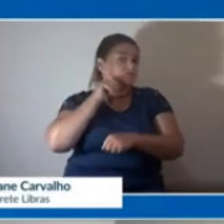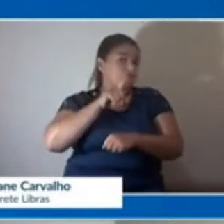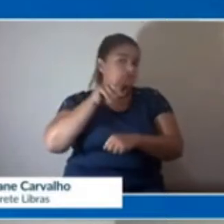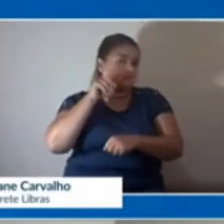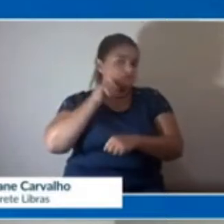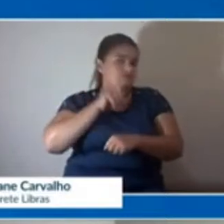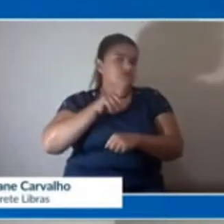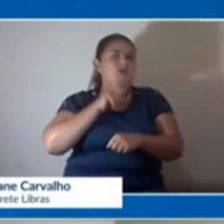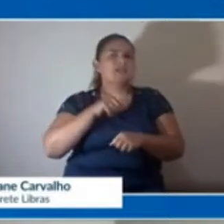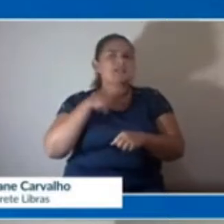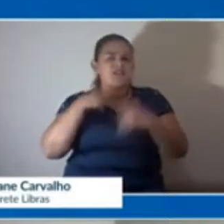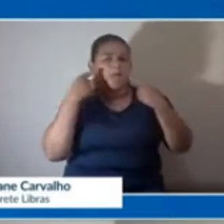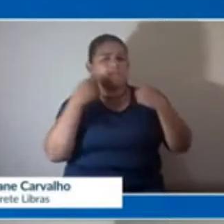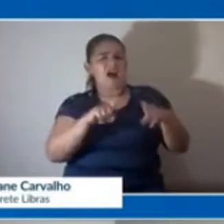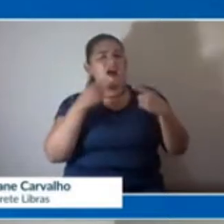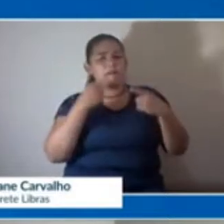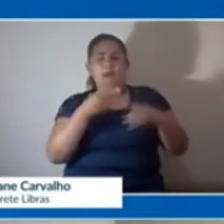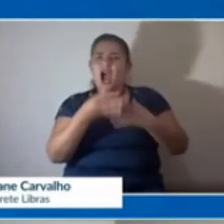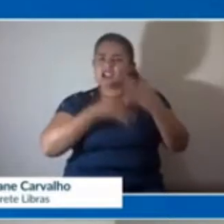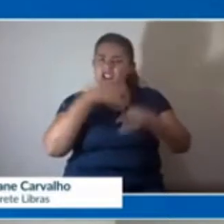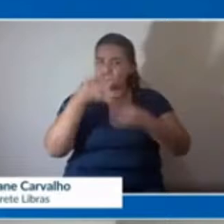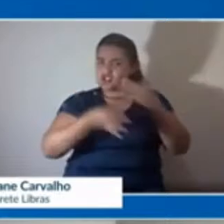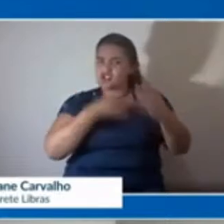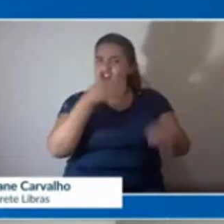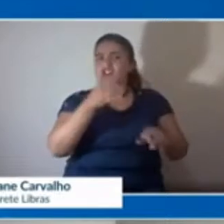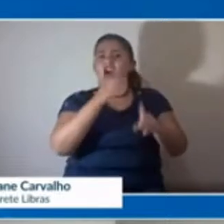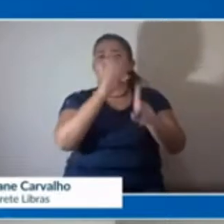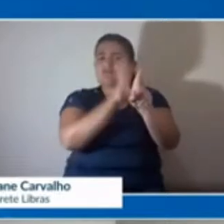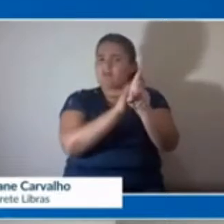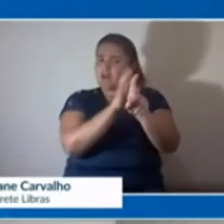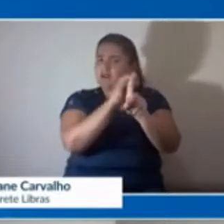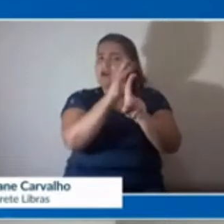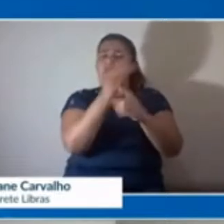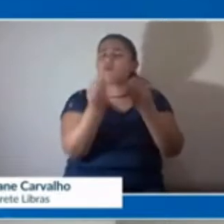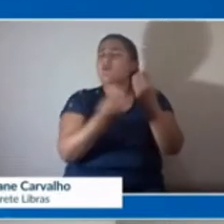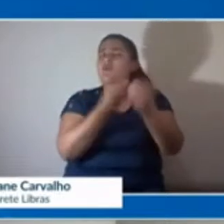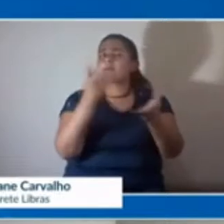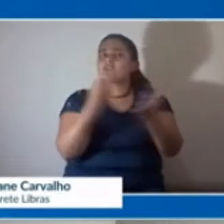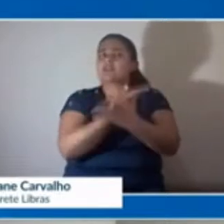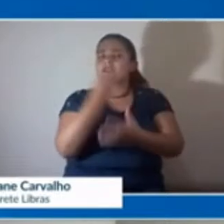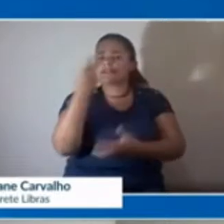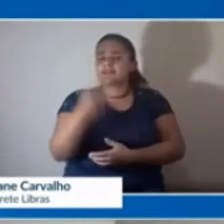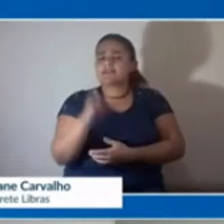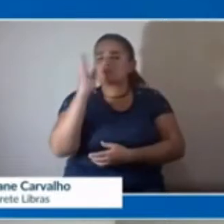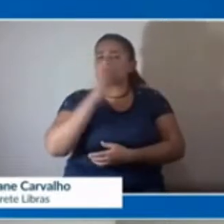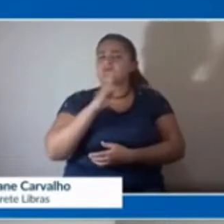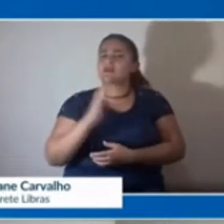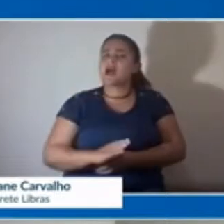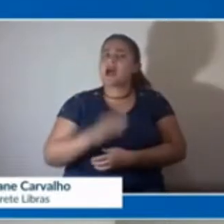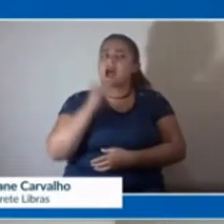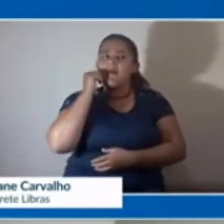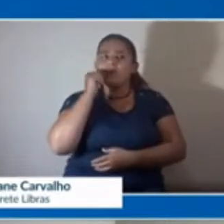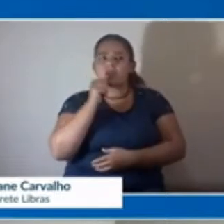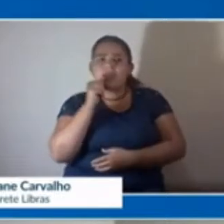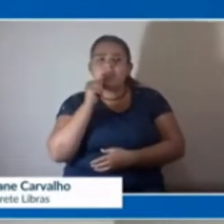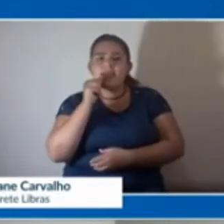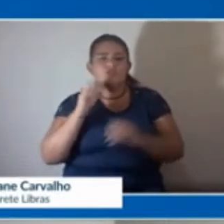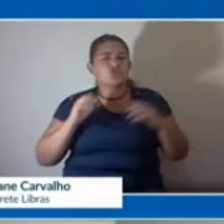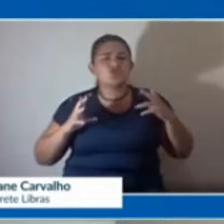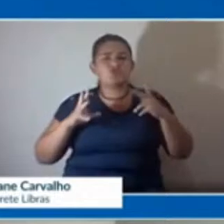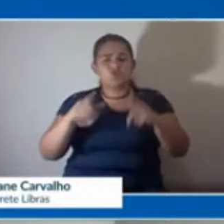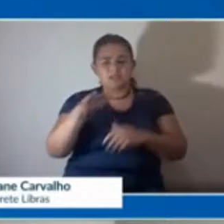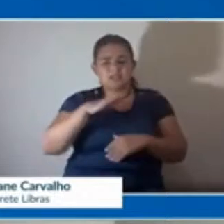sexual, assédio moral. Como é que isso ocorre aqui no Brasil também? As mulheres, não só atrizes, mas as mulheres que estão nesse